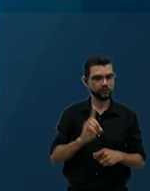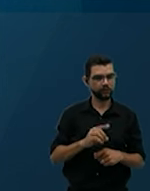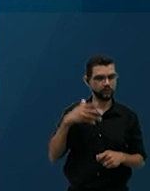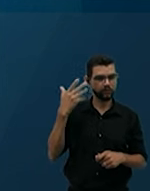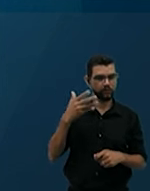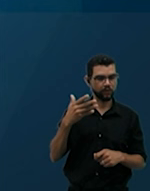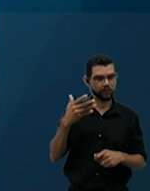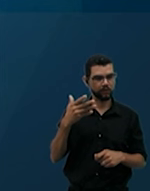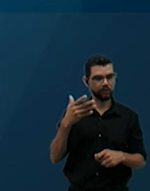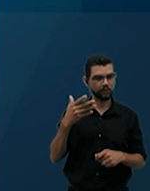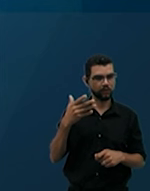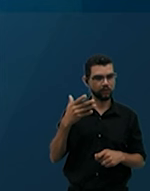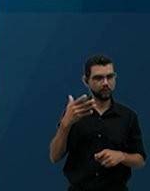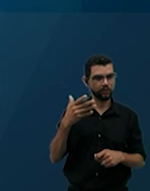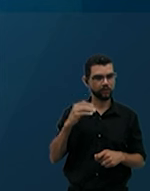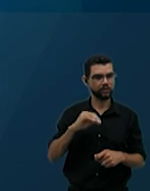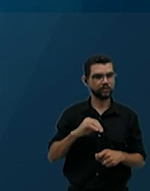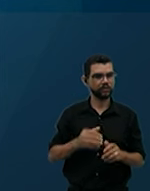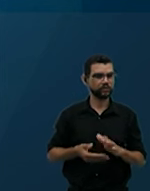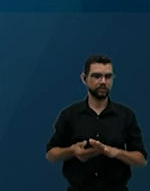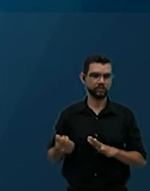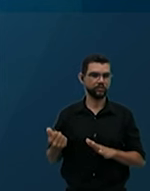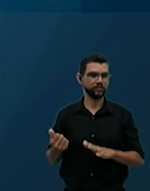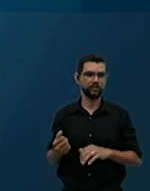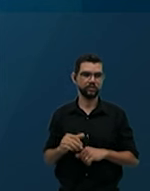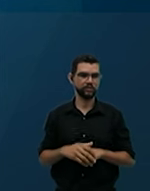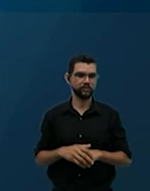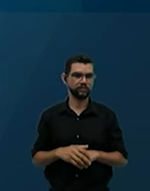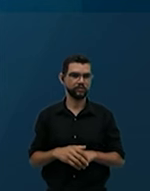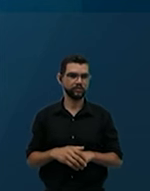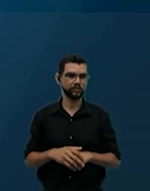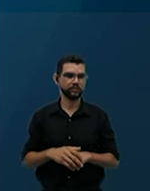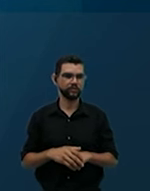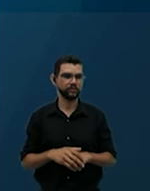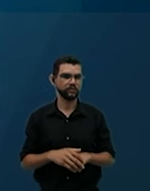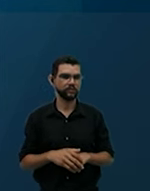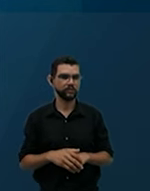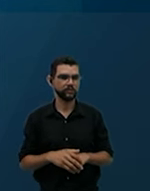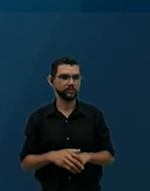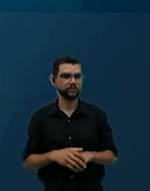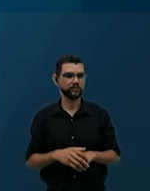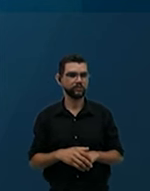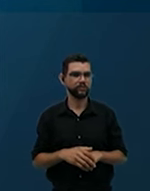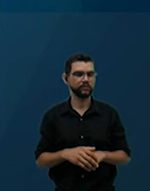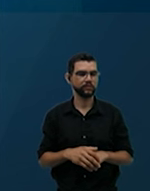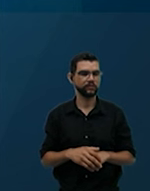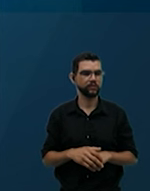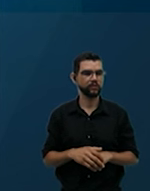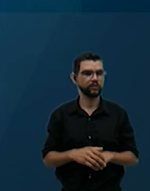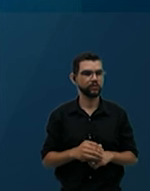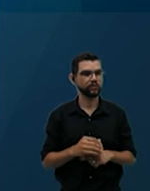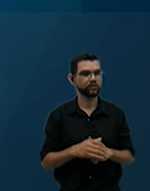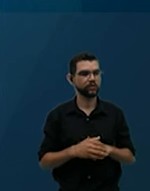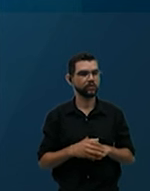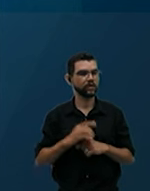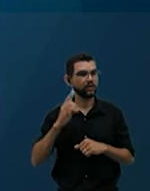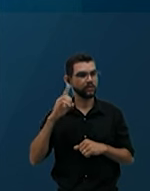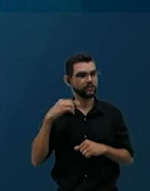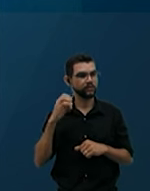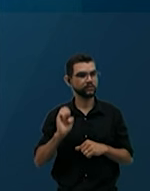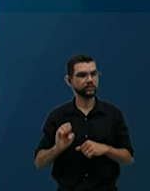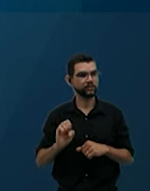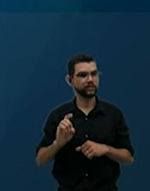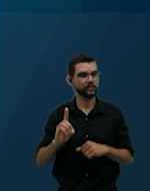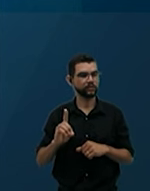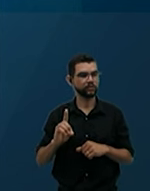Dr. Leonardo Cunha, pelo Instituto Brasileiro de Direito Processual, porque o